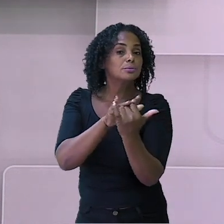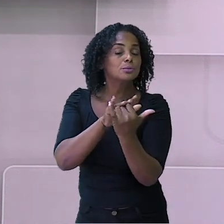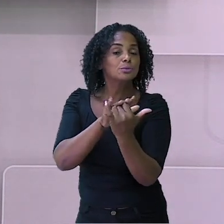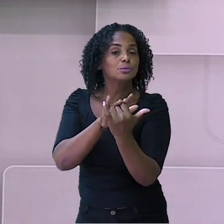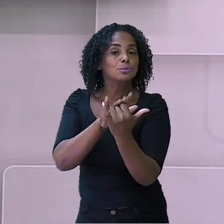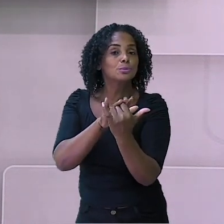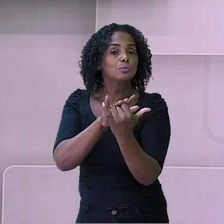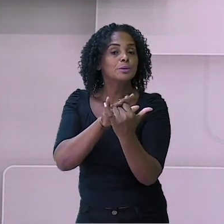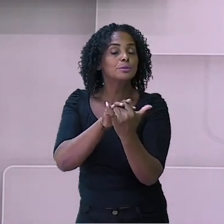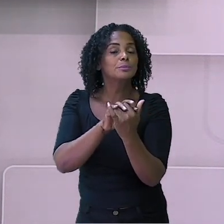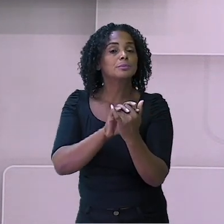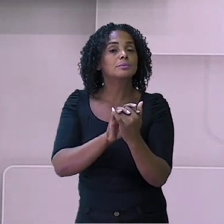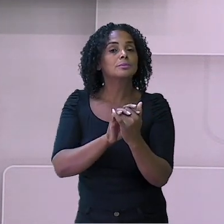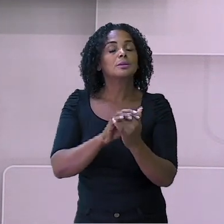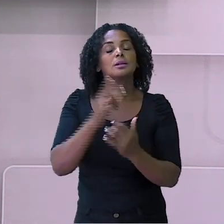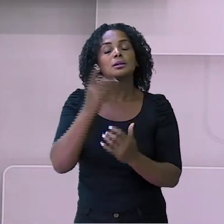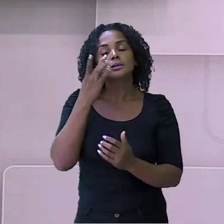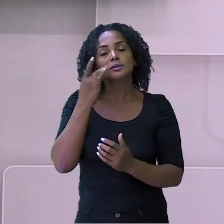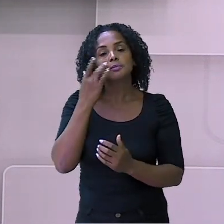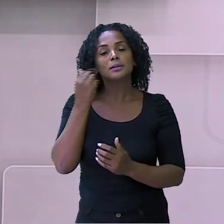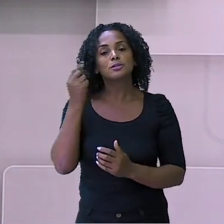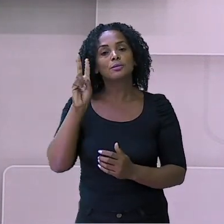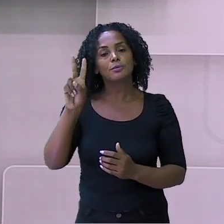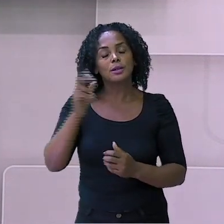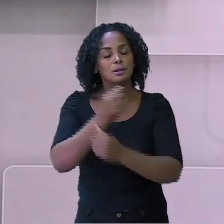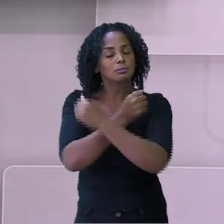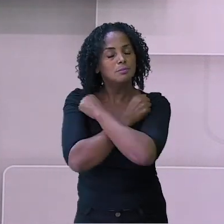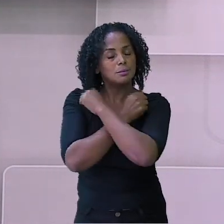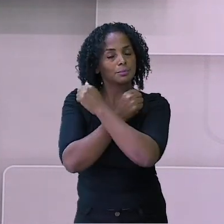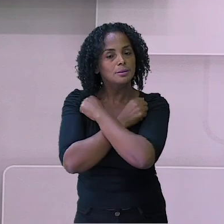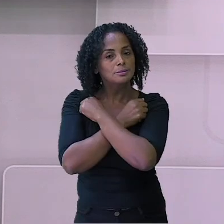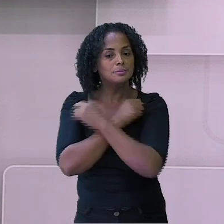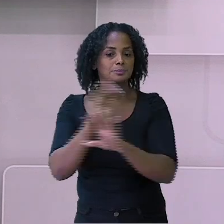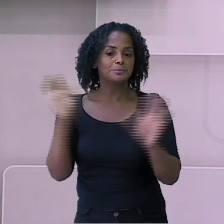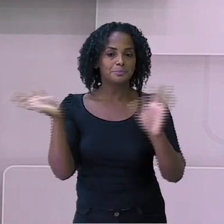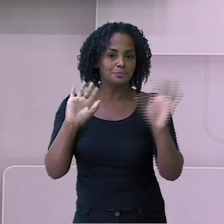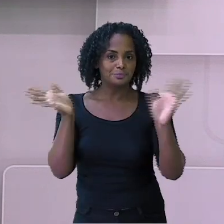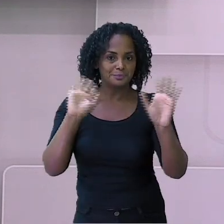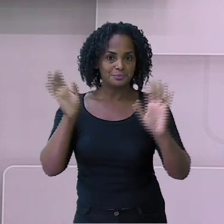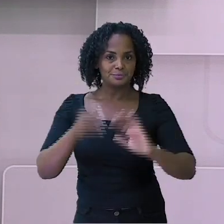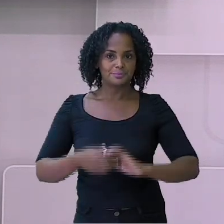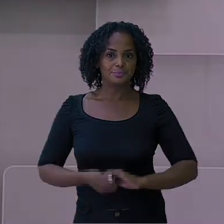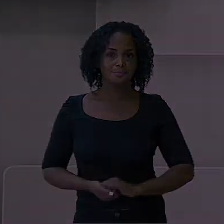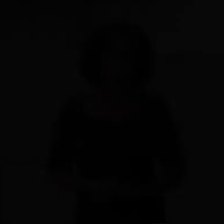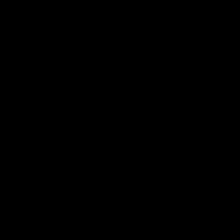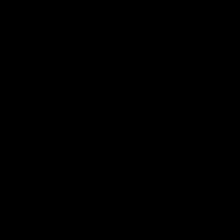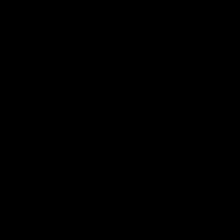canal no YouTube SMED-GV. Um grande abraço e até a próxima aula.